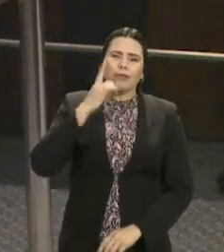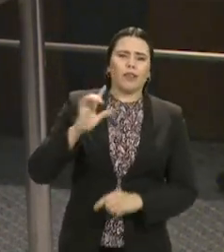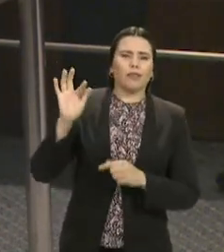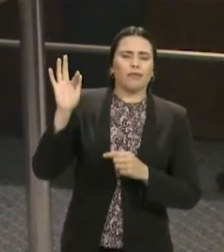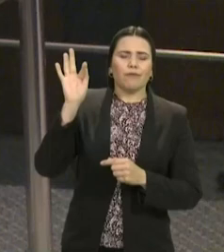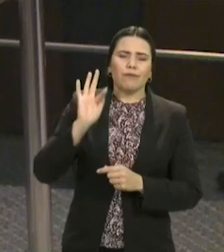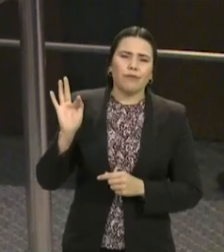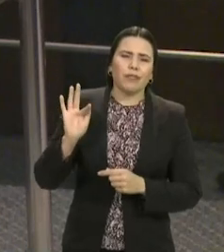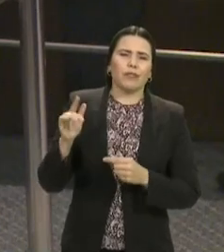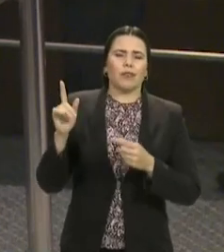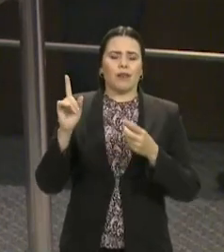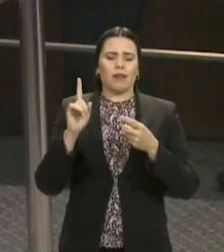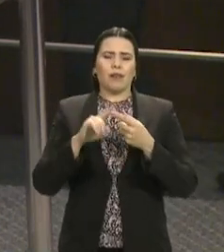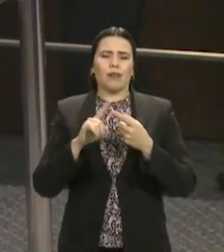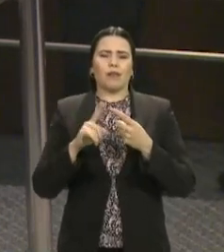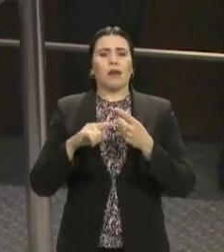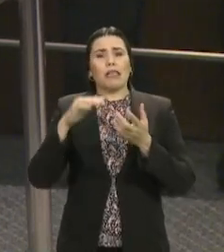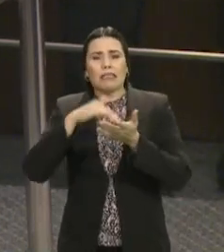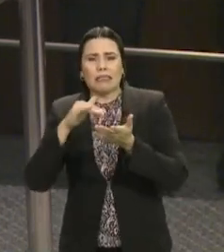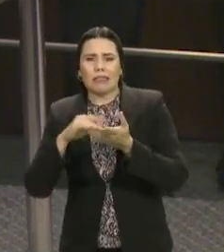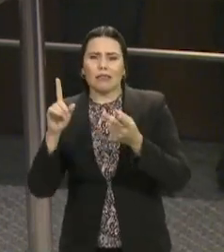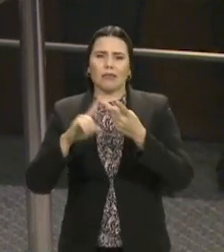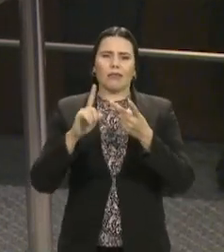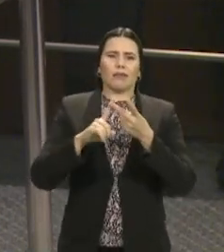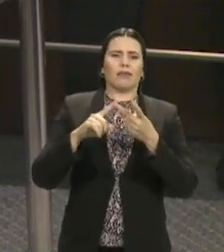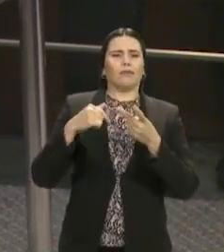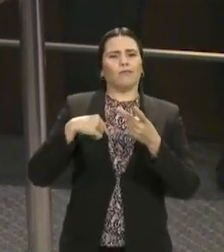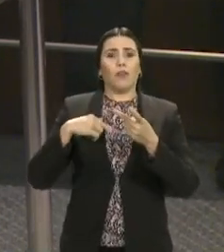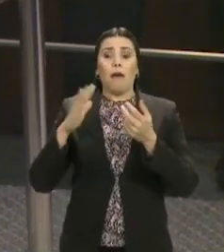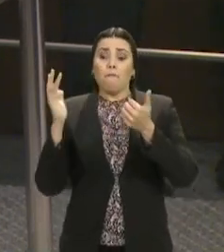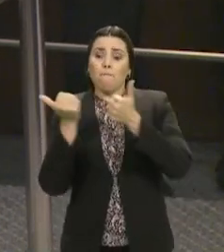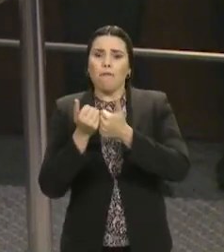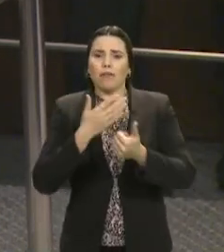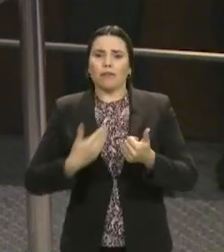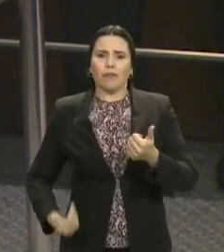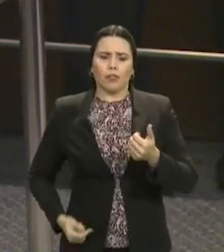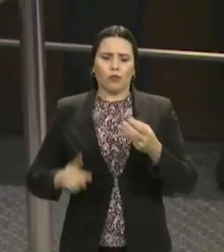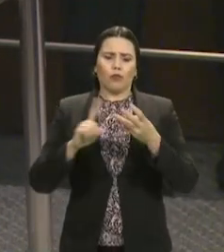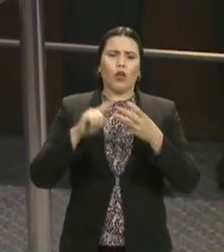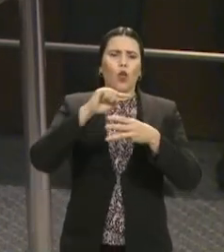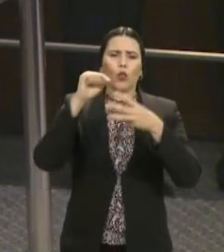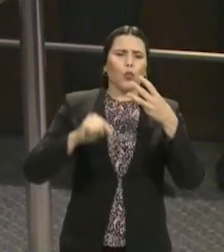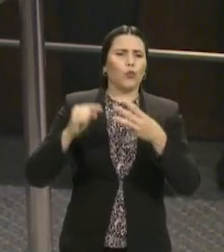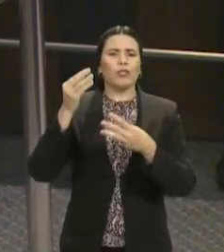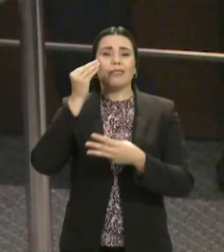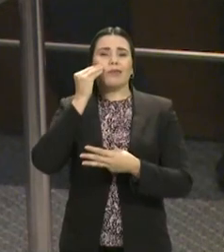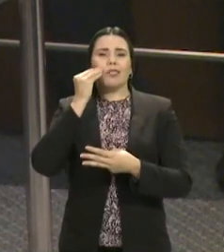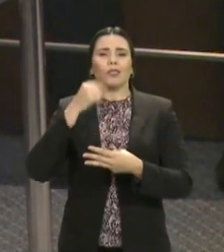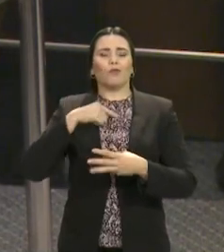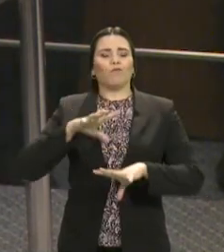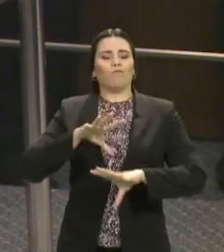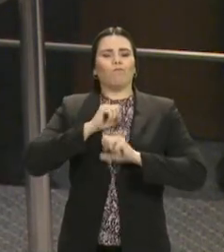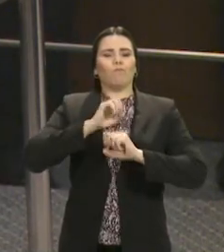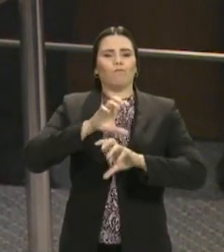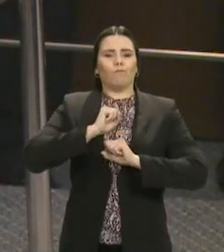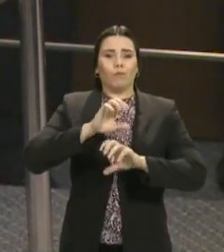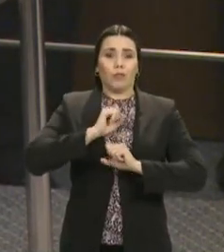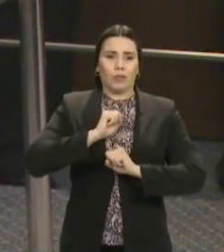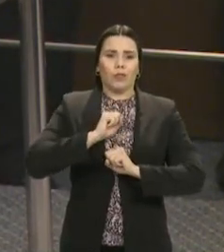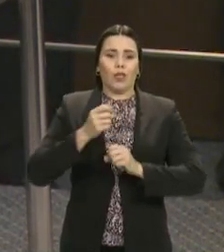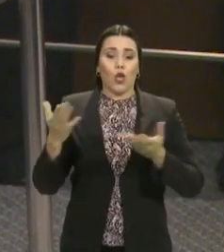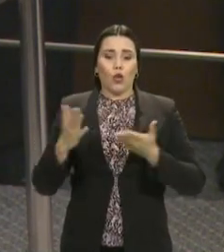meu querido Wagner Lago, para que a gente pudesse estar pronto para assumir o governo do Estado. Daqui a pouco estarei recebendo a